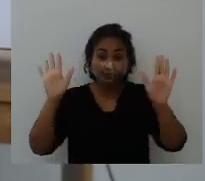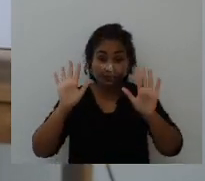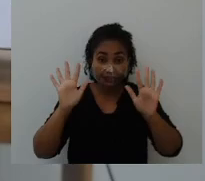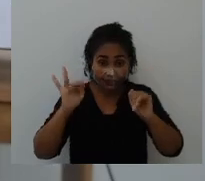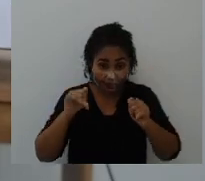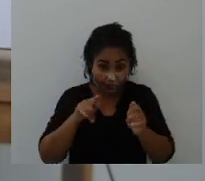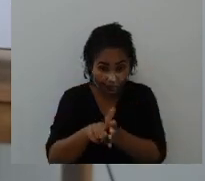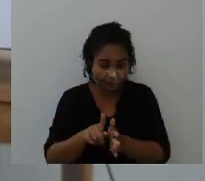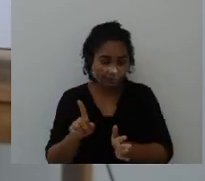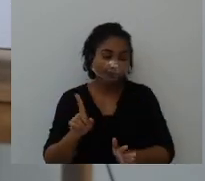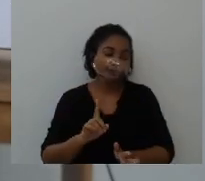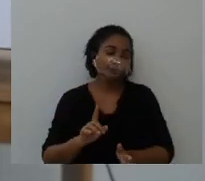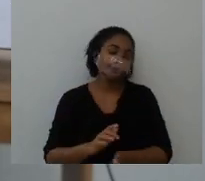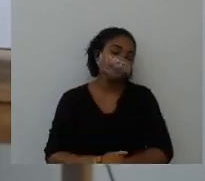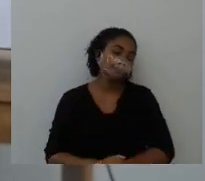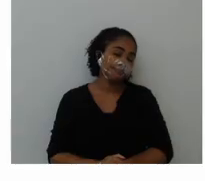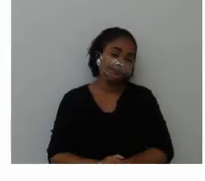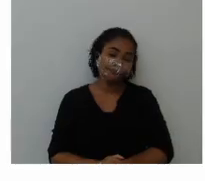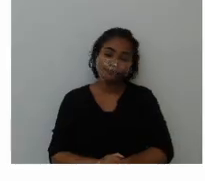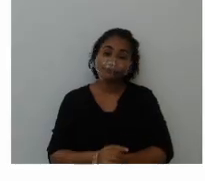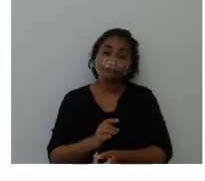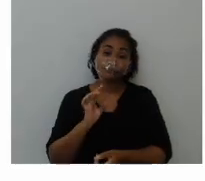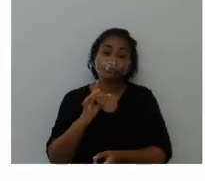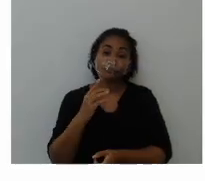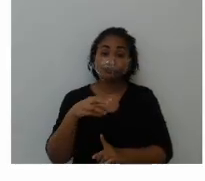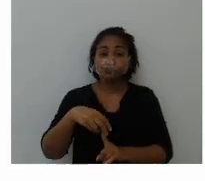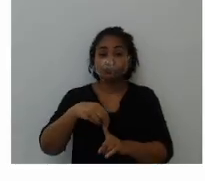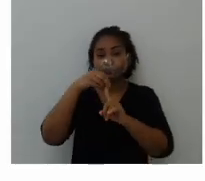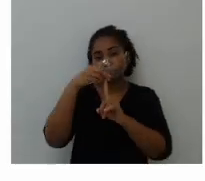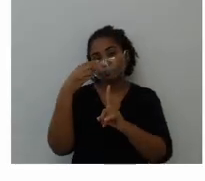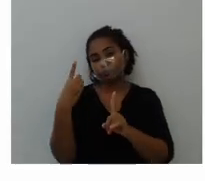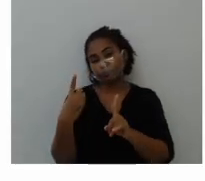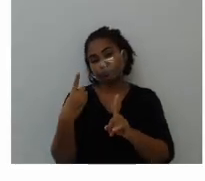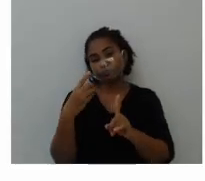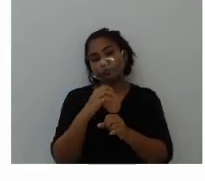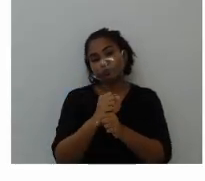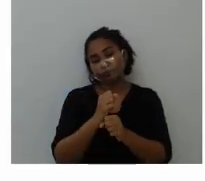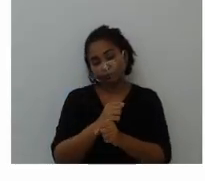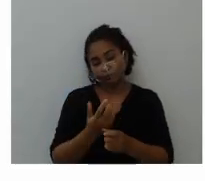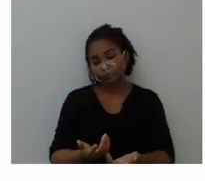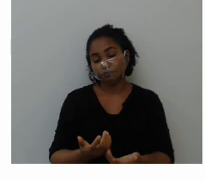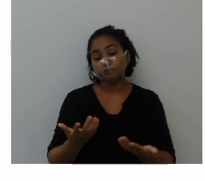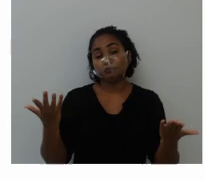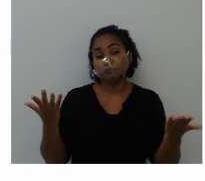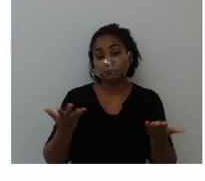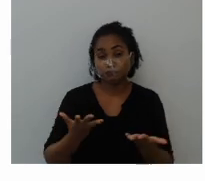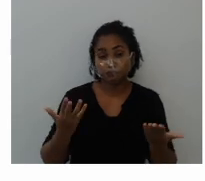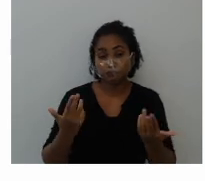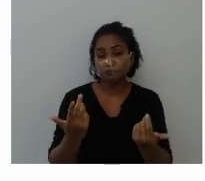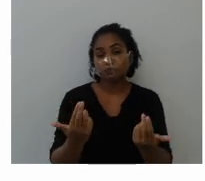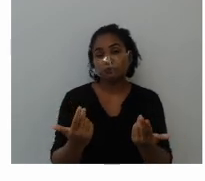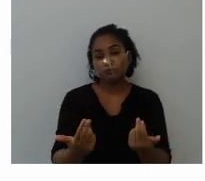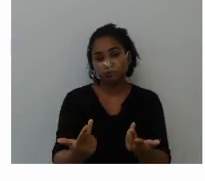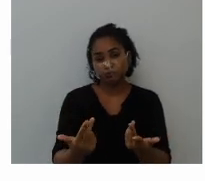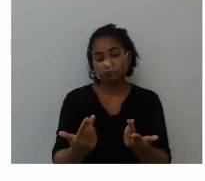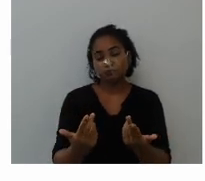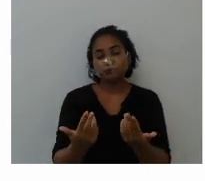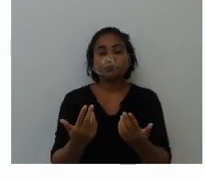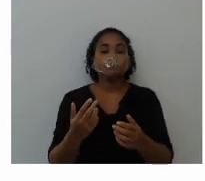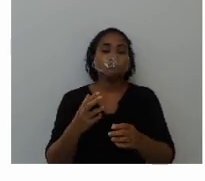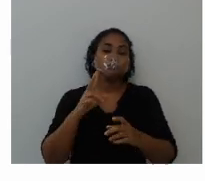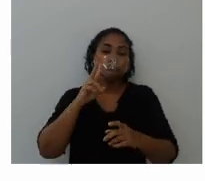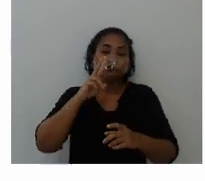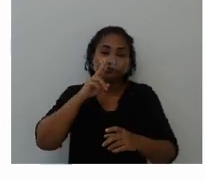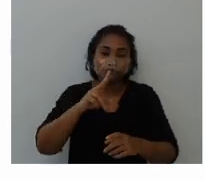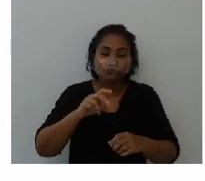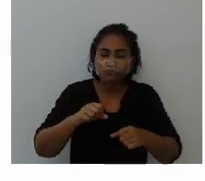questão? Não, não acabou não. Você achou a tração do fio B. Agora o que é que a gente vai fazer? Você vai igualar a outra força. E aí